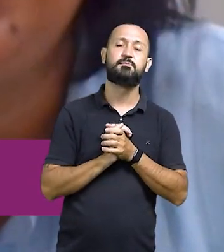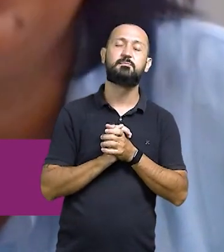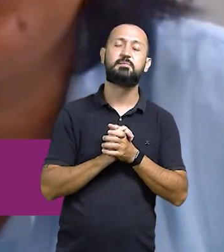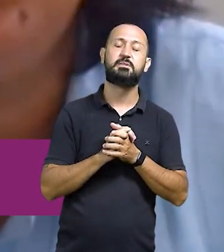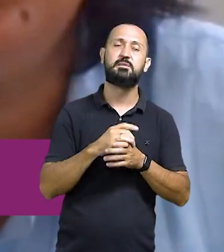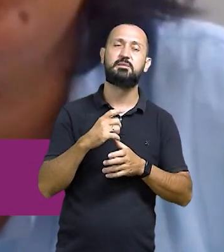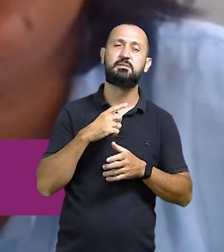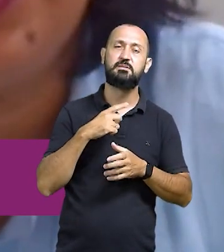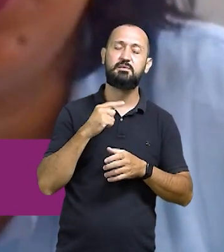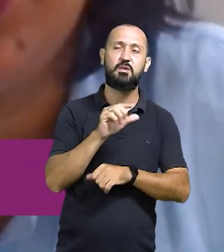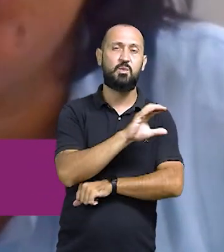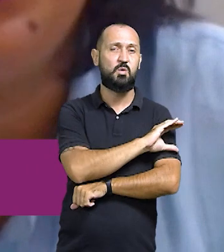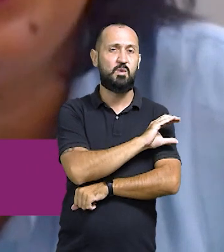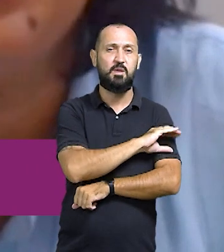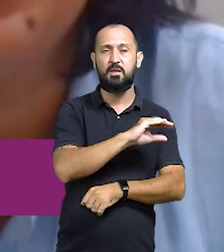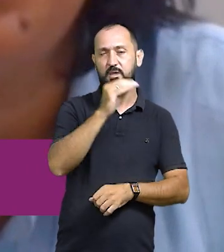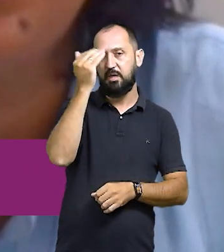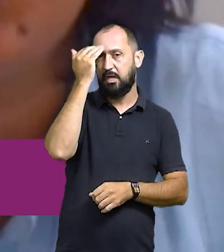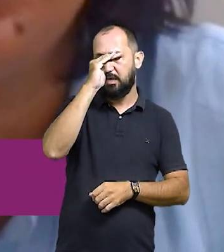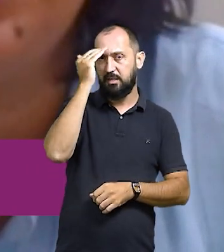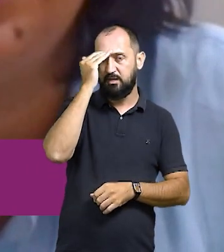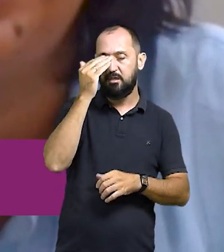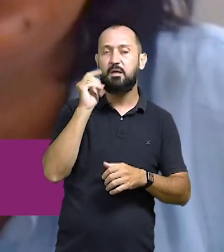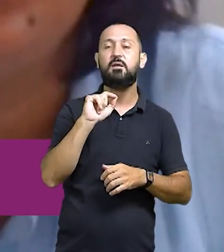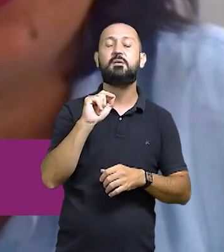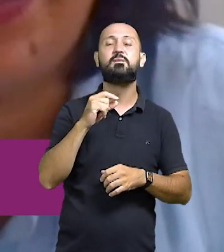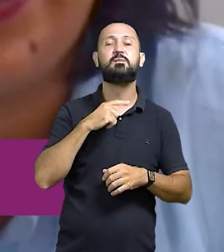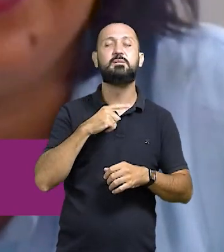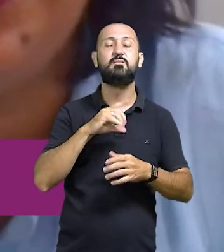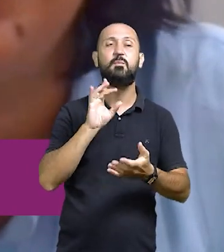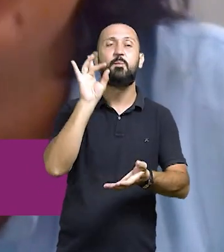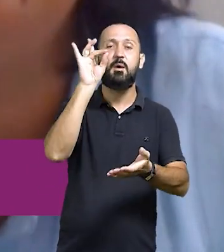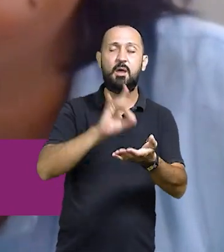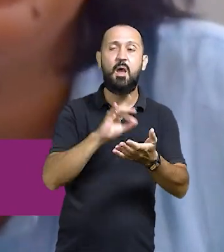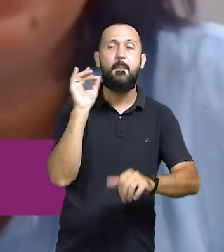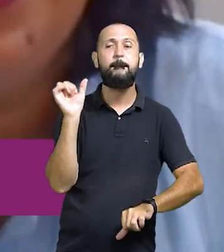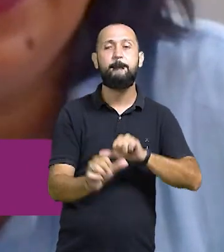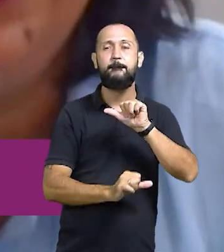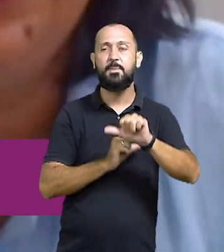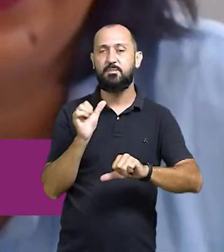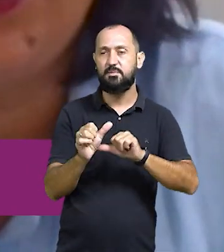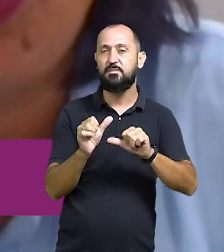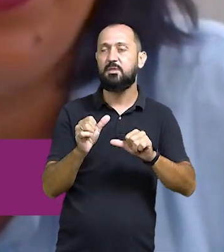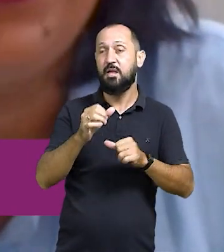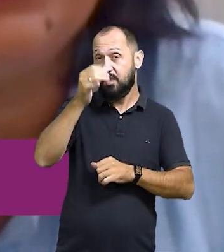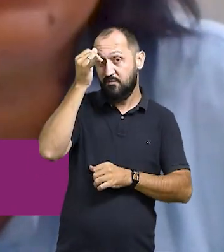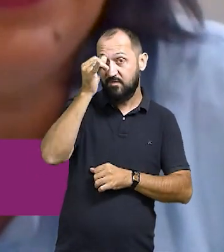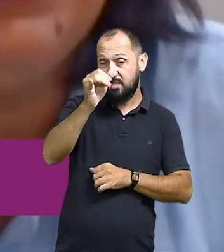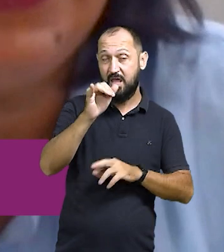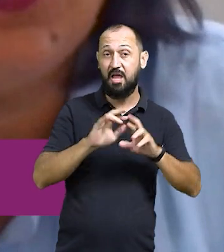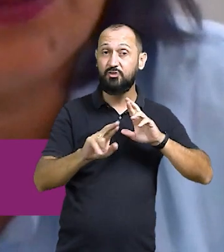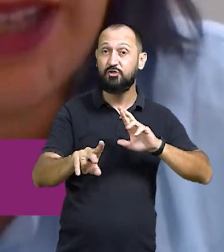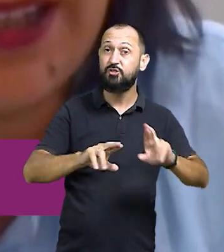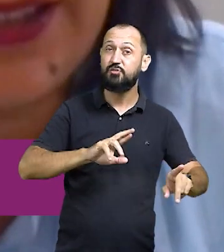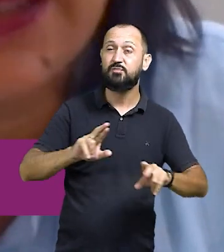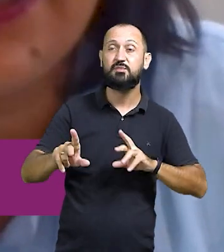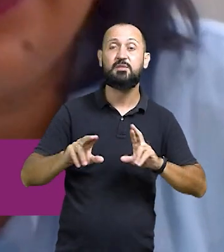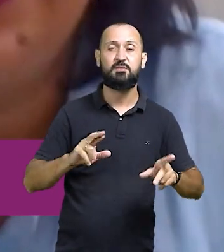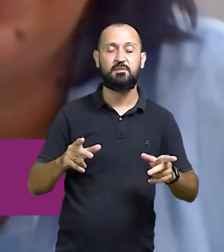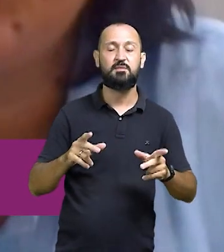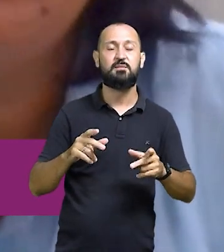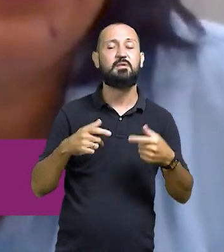mulheres, para a população LGBTQIA+, e para as pessoas idosas, reflete uma compreensão do governo do Estado